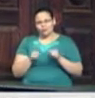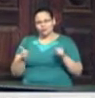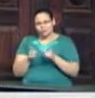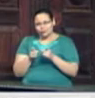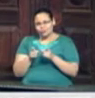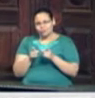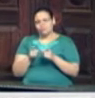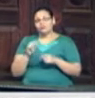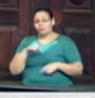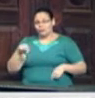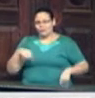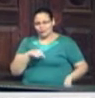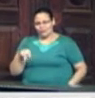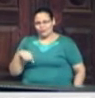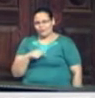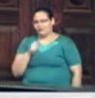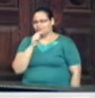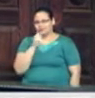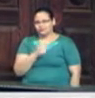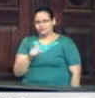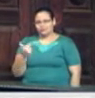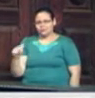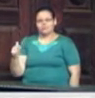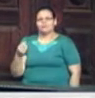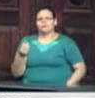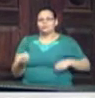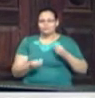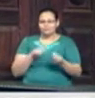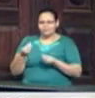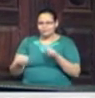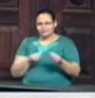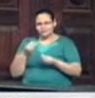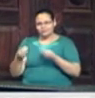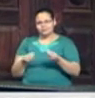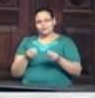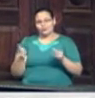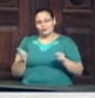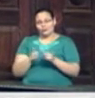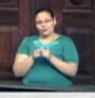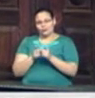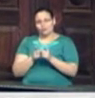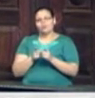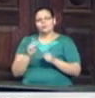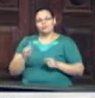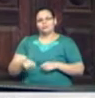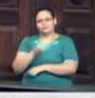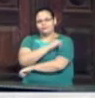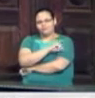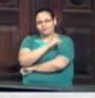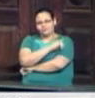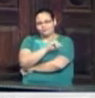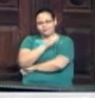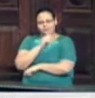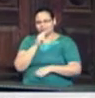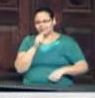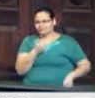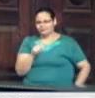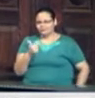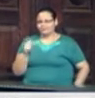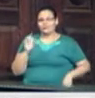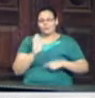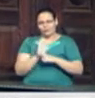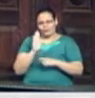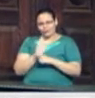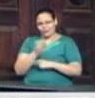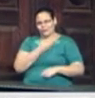prazo. Para nós, não existe saída no curto prazo para o Rio de Janeiro virar o ano se não houver um apoio do